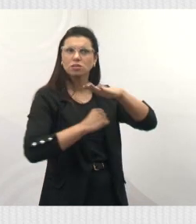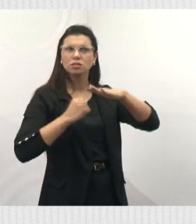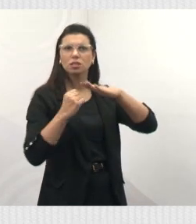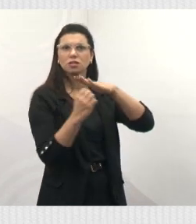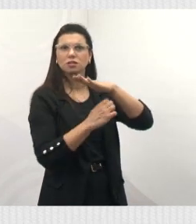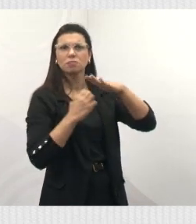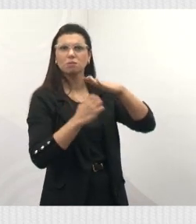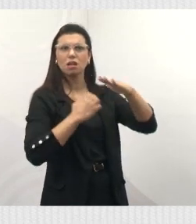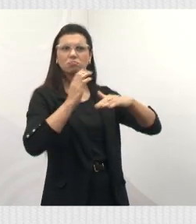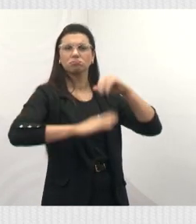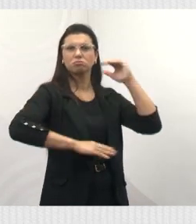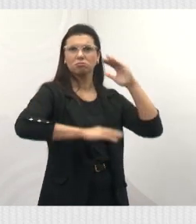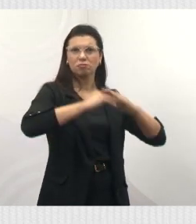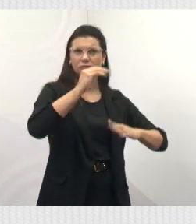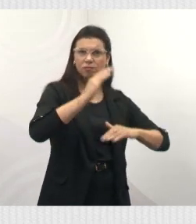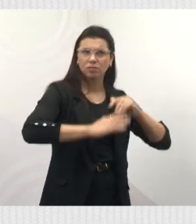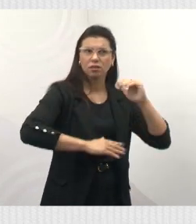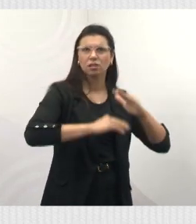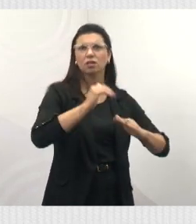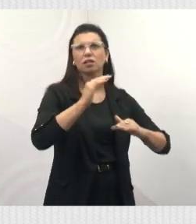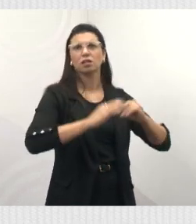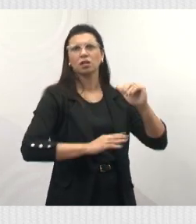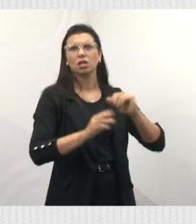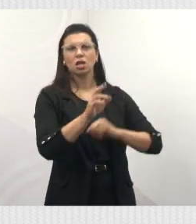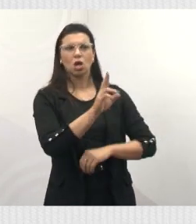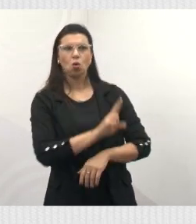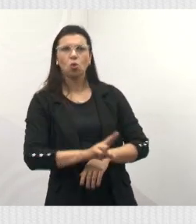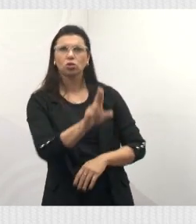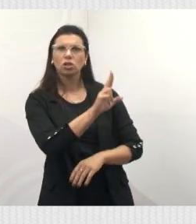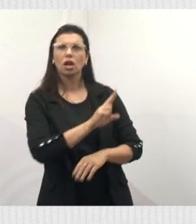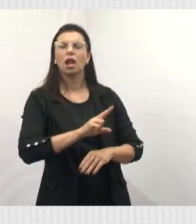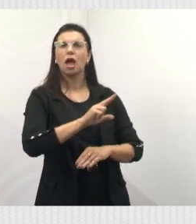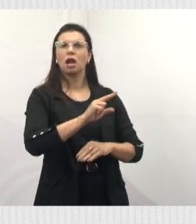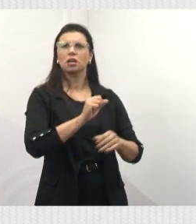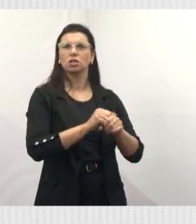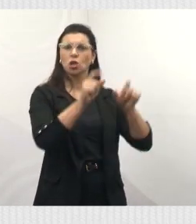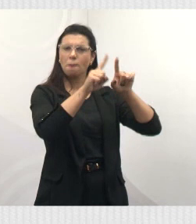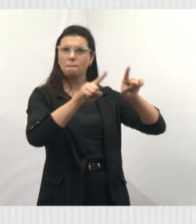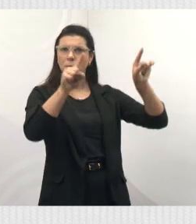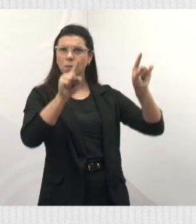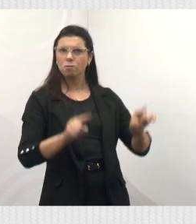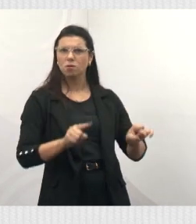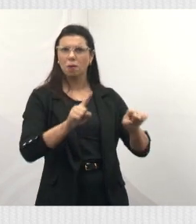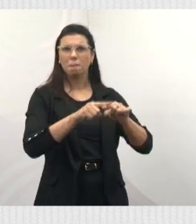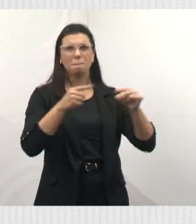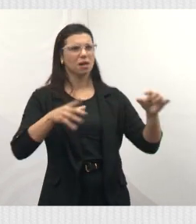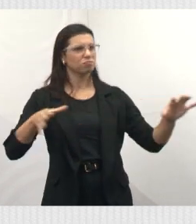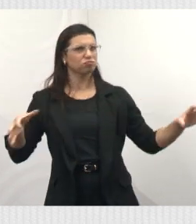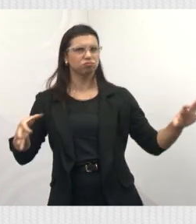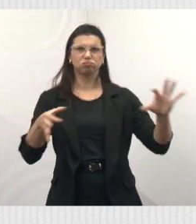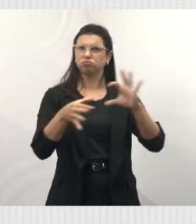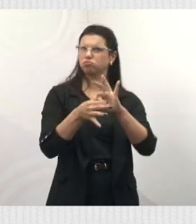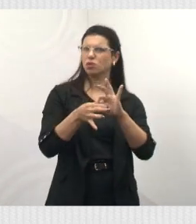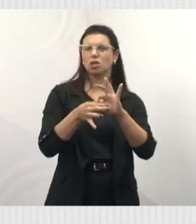as organizações que prestam serviços de utilidade pública, mas que não são diretamente vinculados aos municípios, este